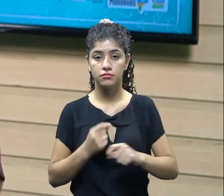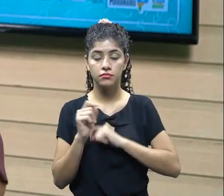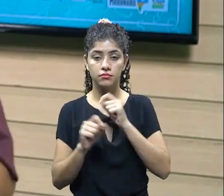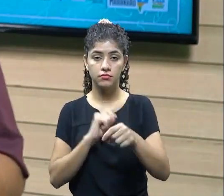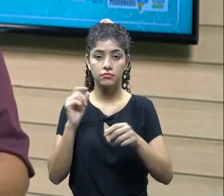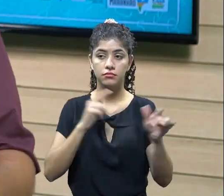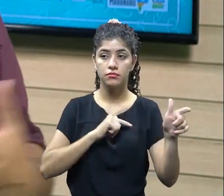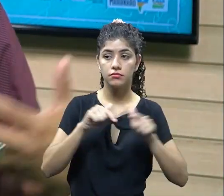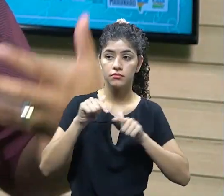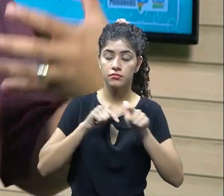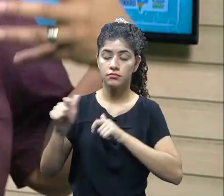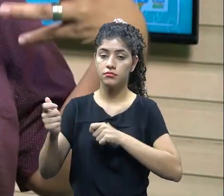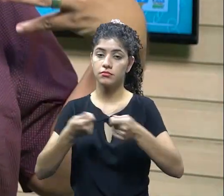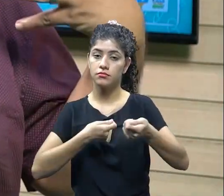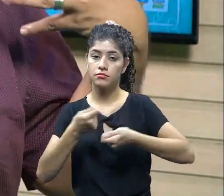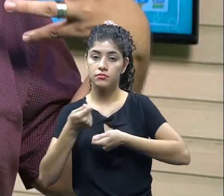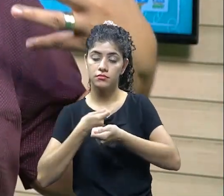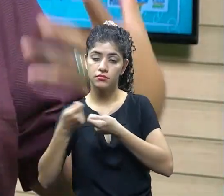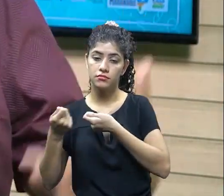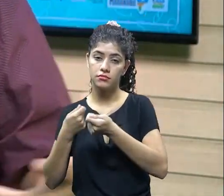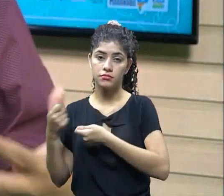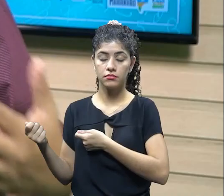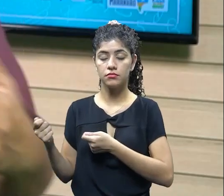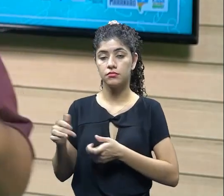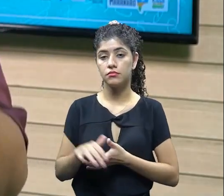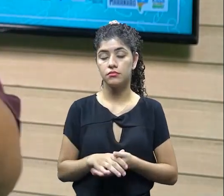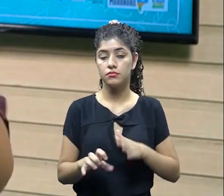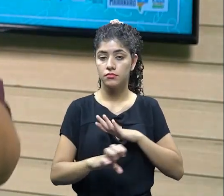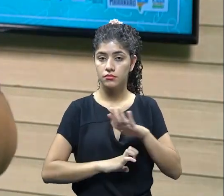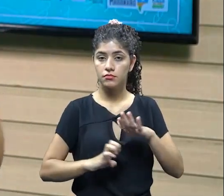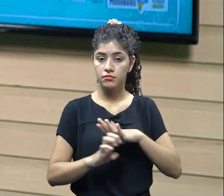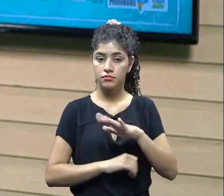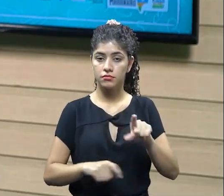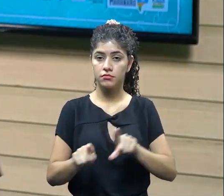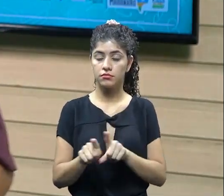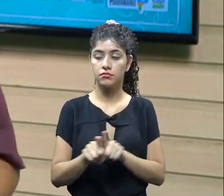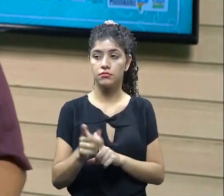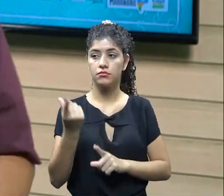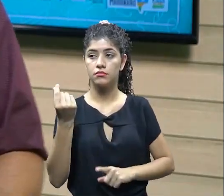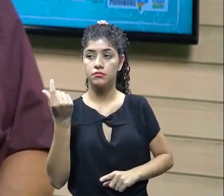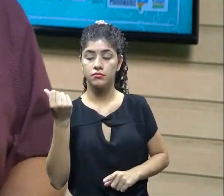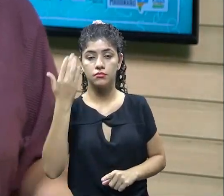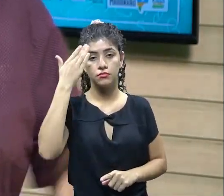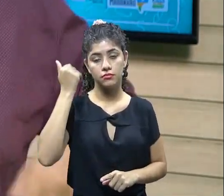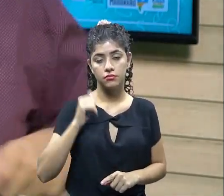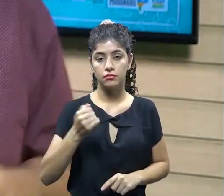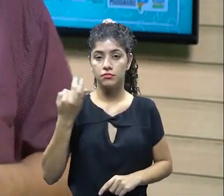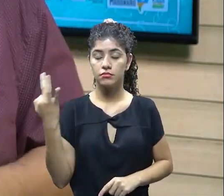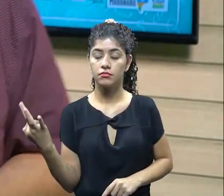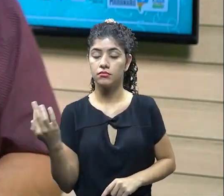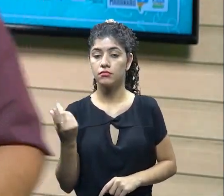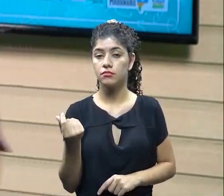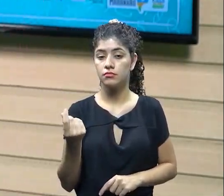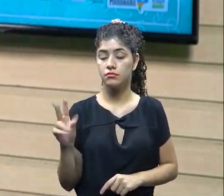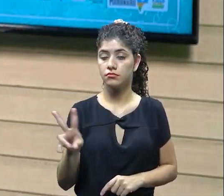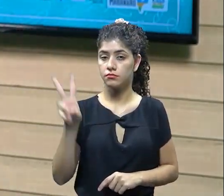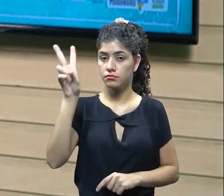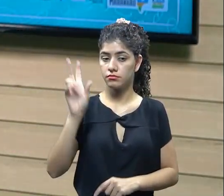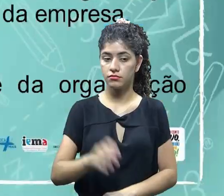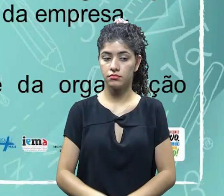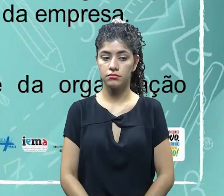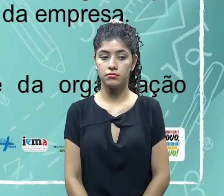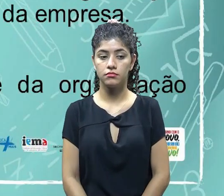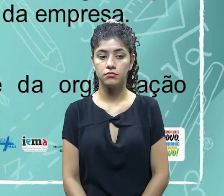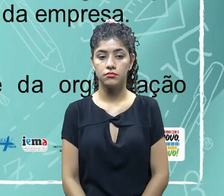fazer o meu planejamento administrativo, planejamento organizacional e meu planejamento financeiro para saber quanto custa, quanto isso vale. Tá